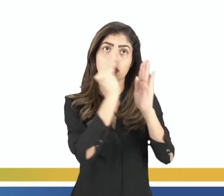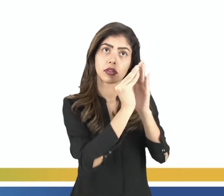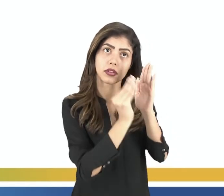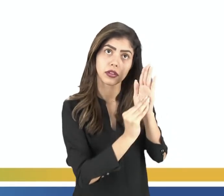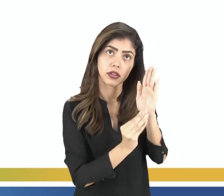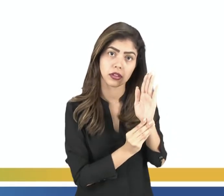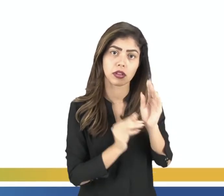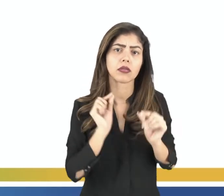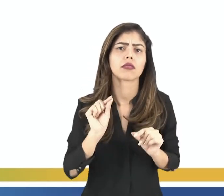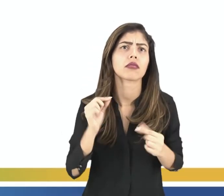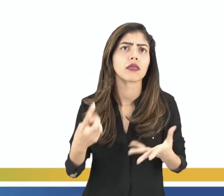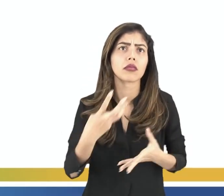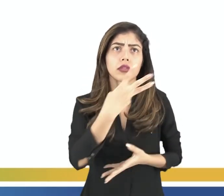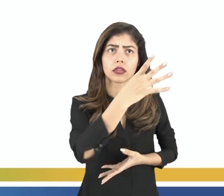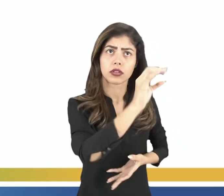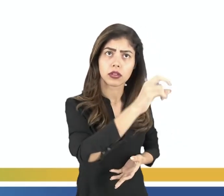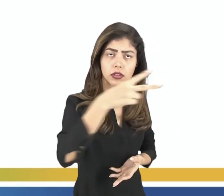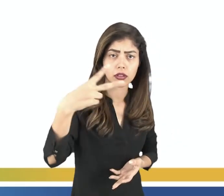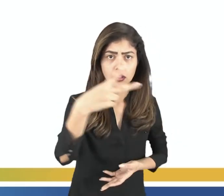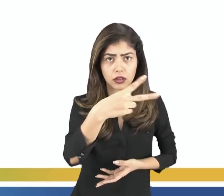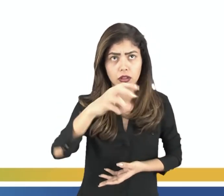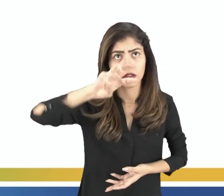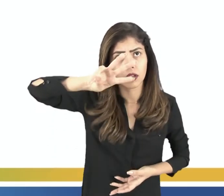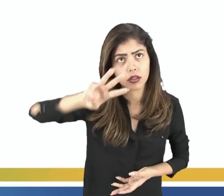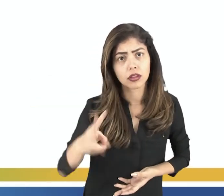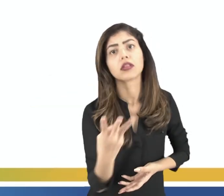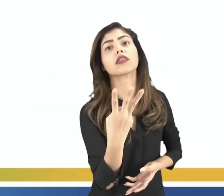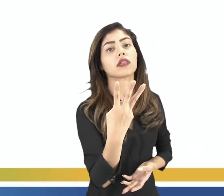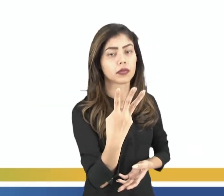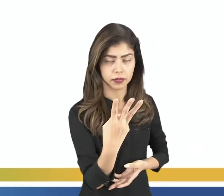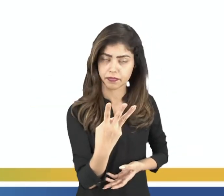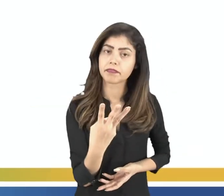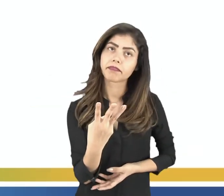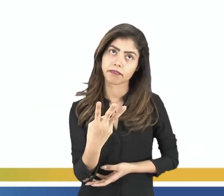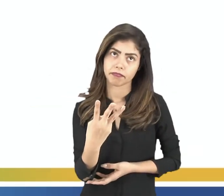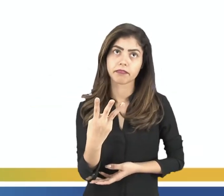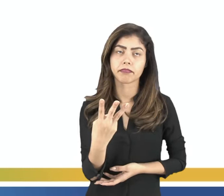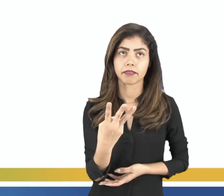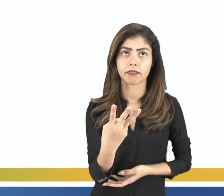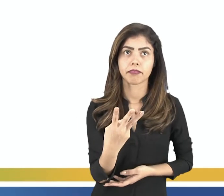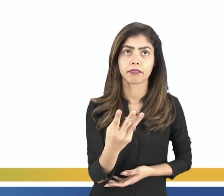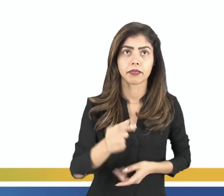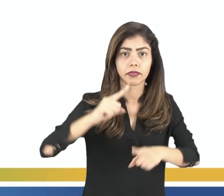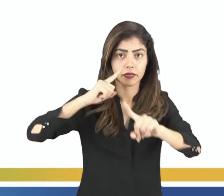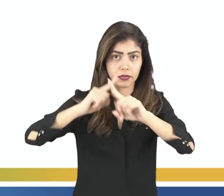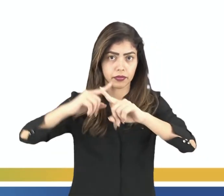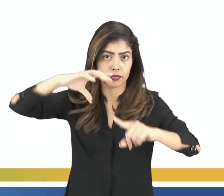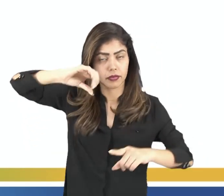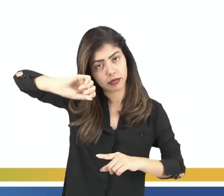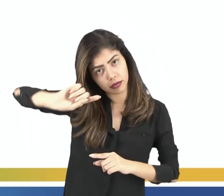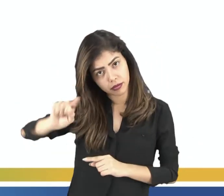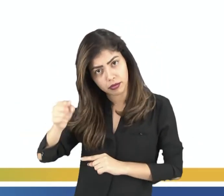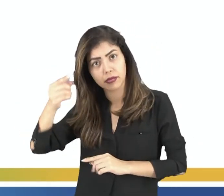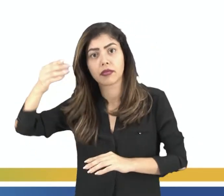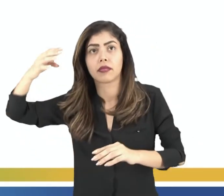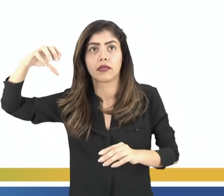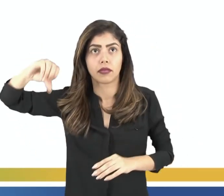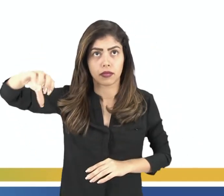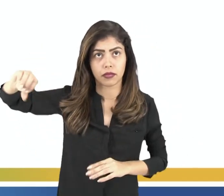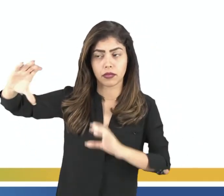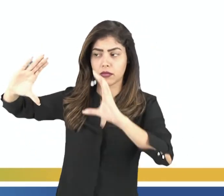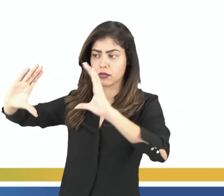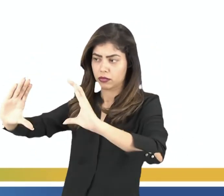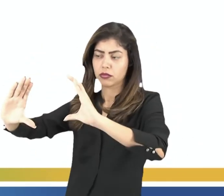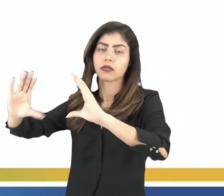que equivale a quanto? A 30. 30, né, que eu vou colocar, que é os 30 graus, que é igual a 3.000 vezes, dentro do